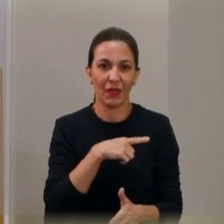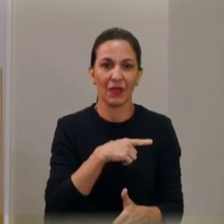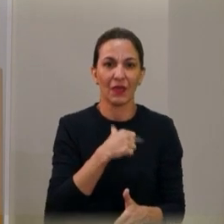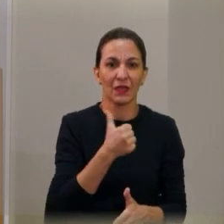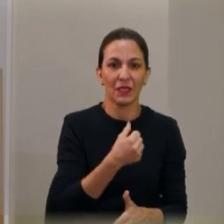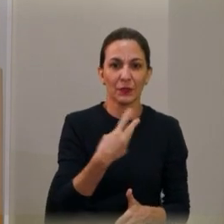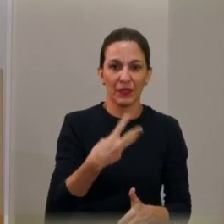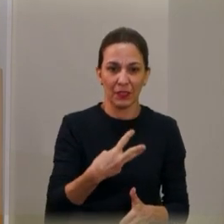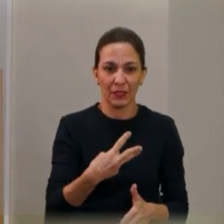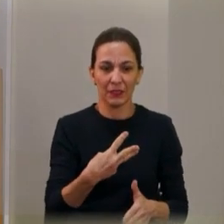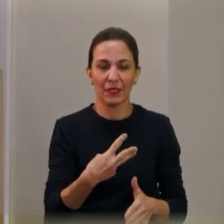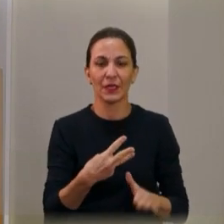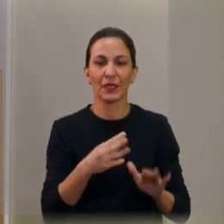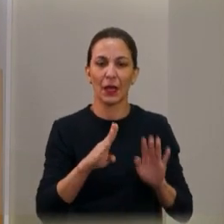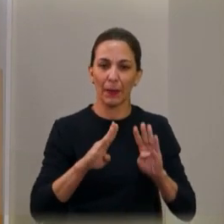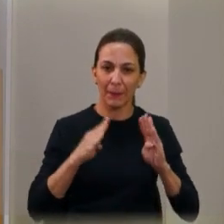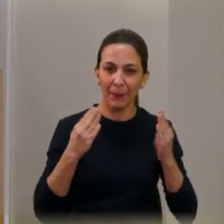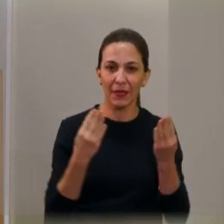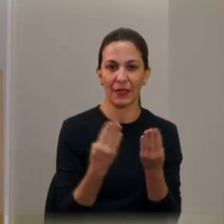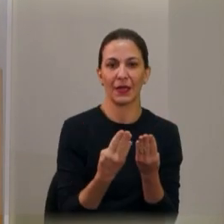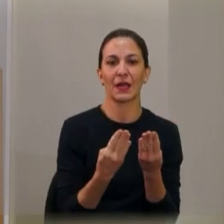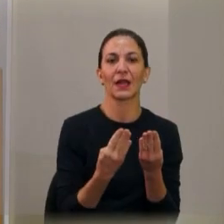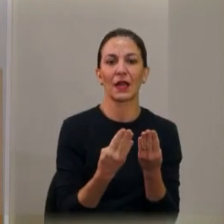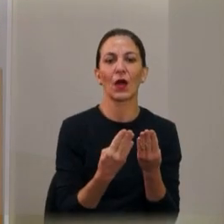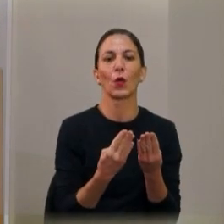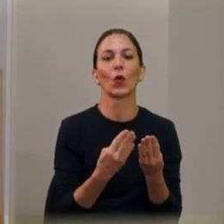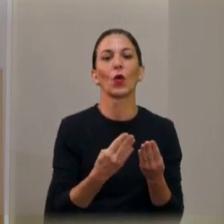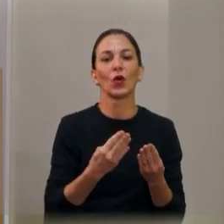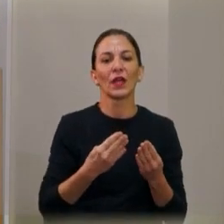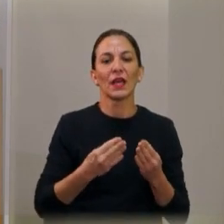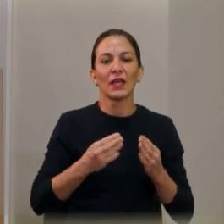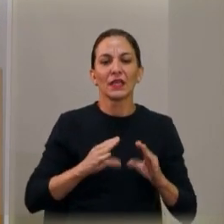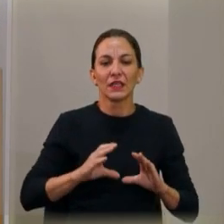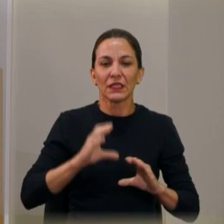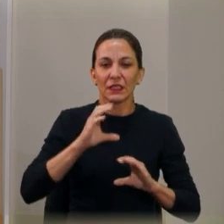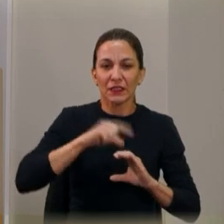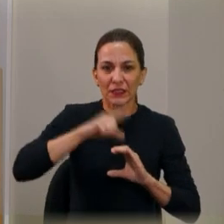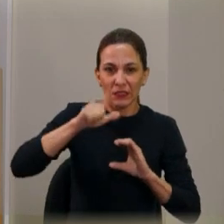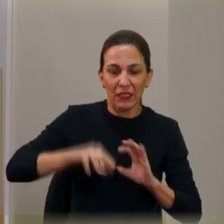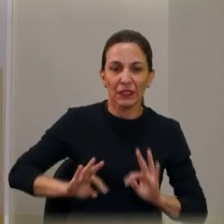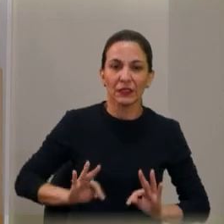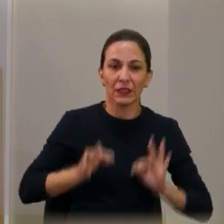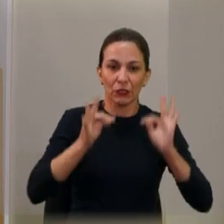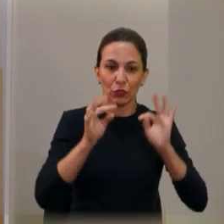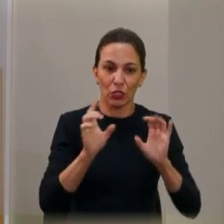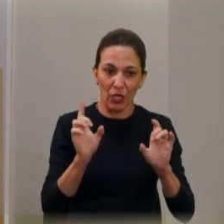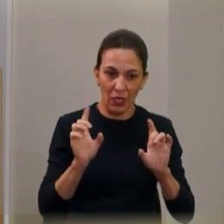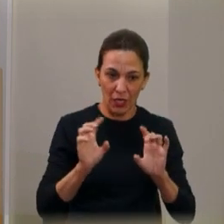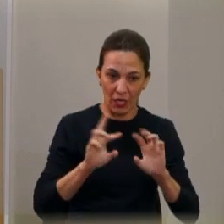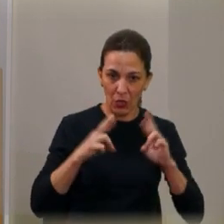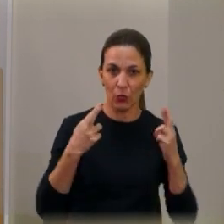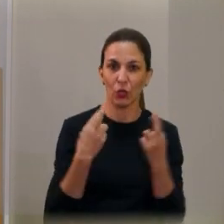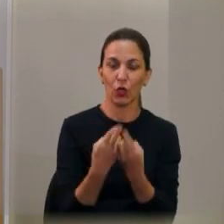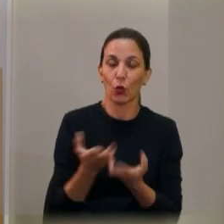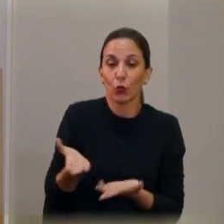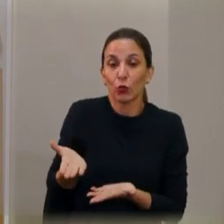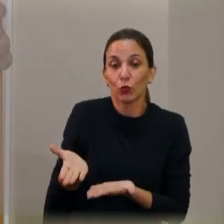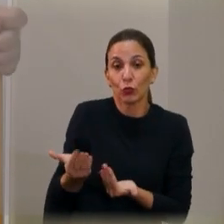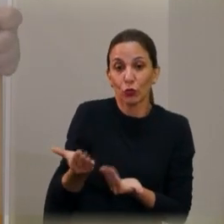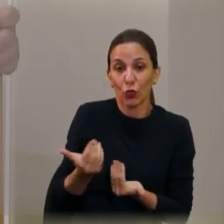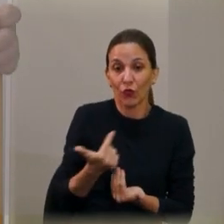Bienal da Uni a Bienal de cultura e arte sem as tecnologia que é o maior encontro de juventude da América Latina onde jovens